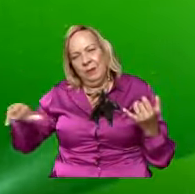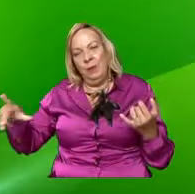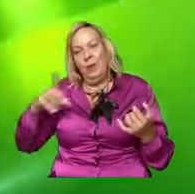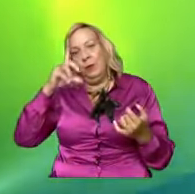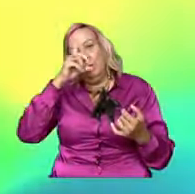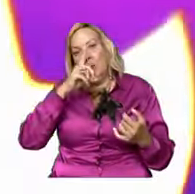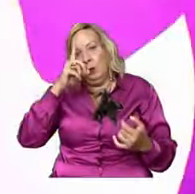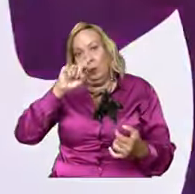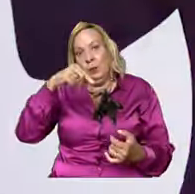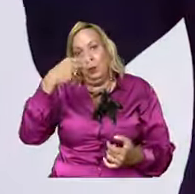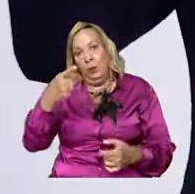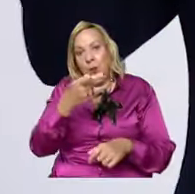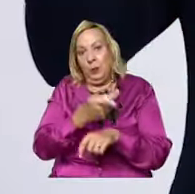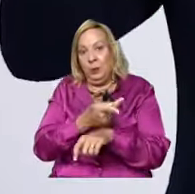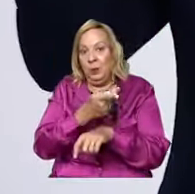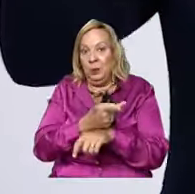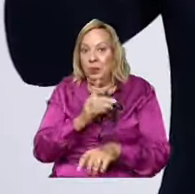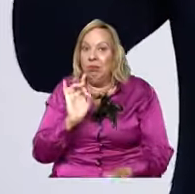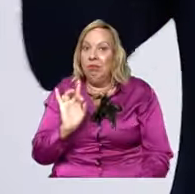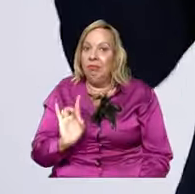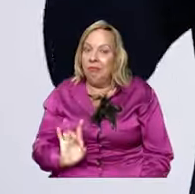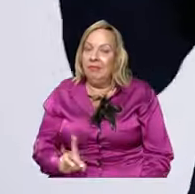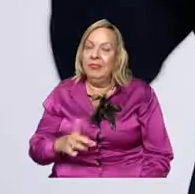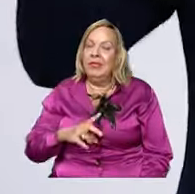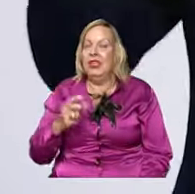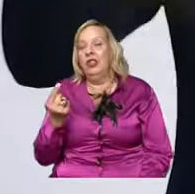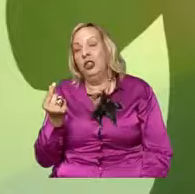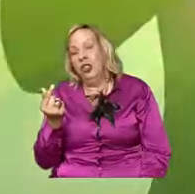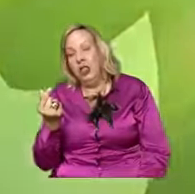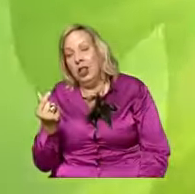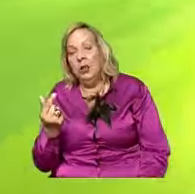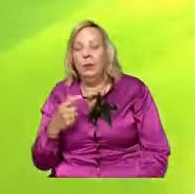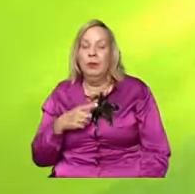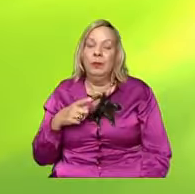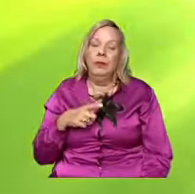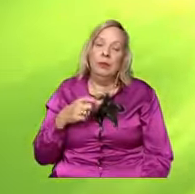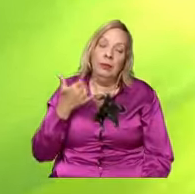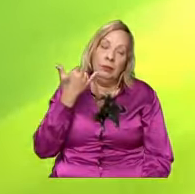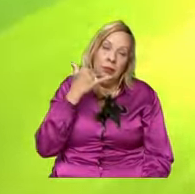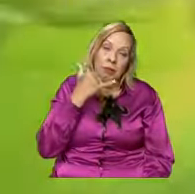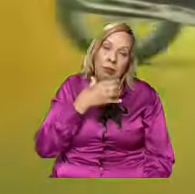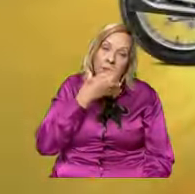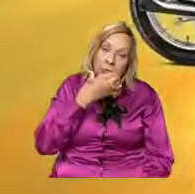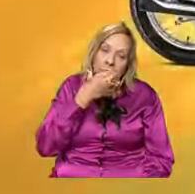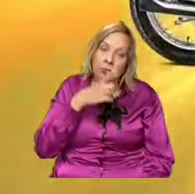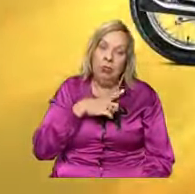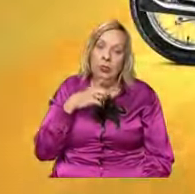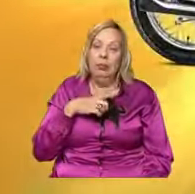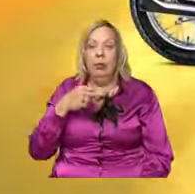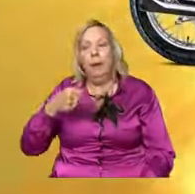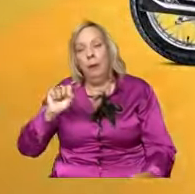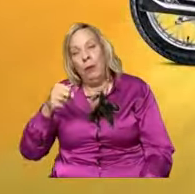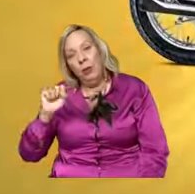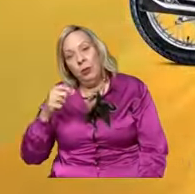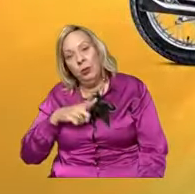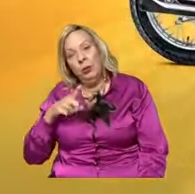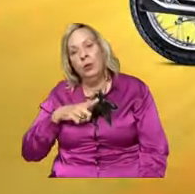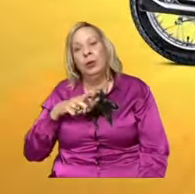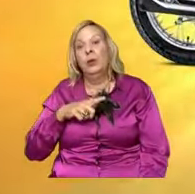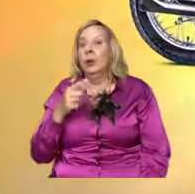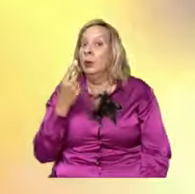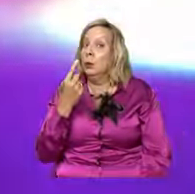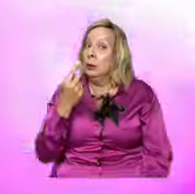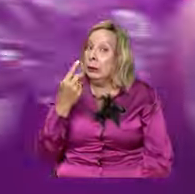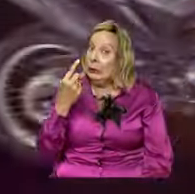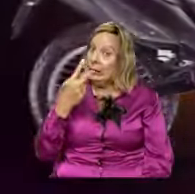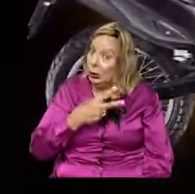domingão. E olha que premiação imperdível. Prêmios em dinheiro de 500 e de 1.000 reais. Um iPhone 15 no primeiro prêmio. Uma Honda Pop no segundo, Honda Start no